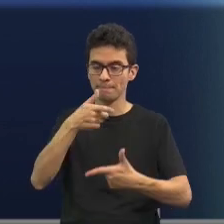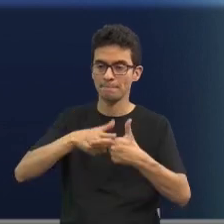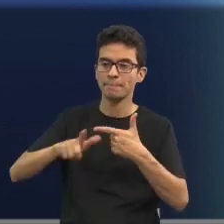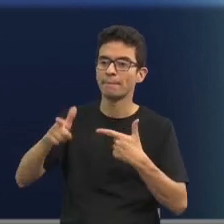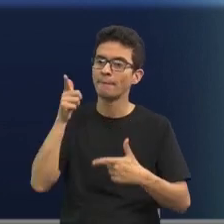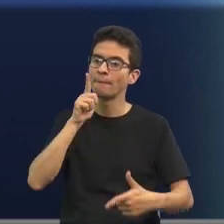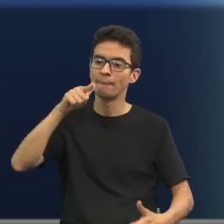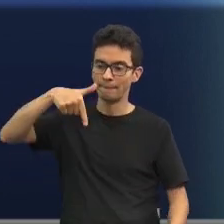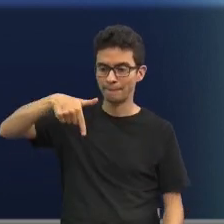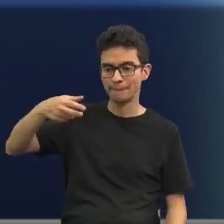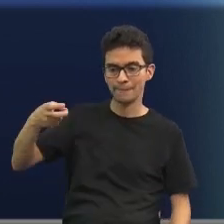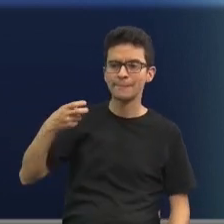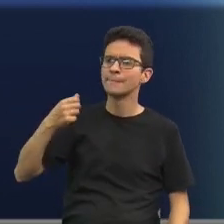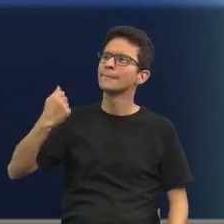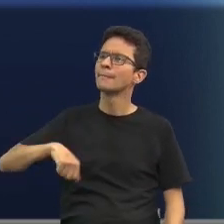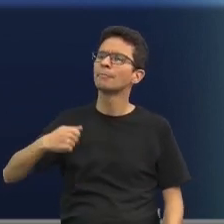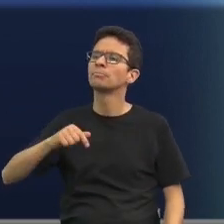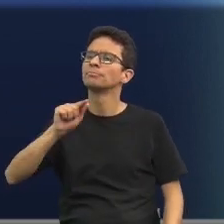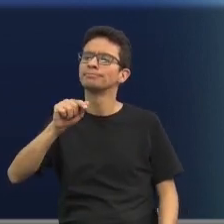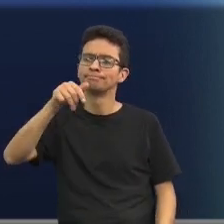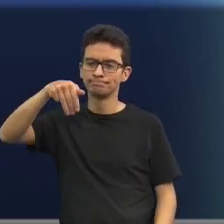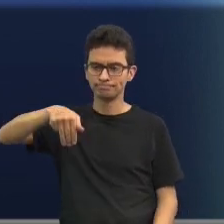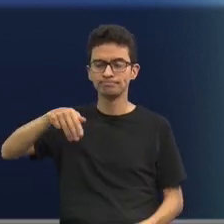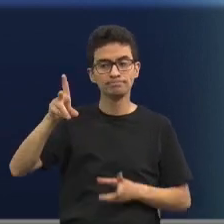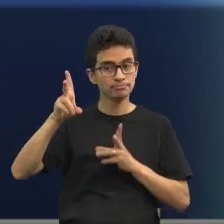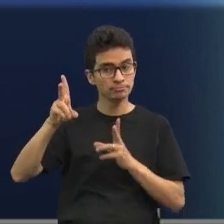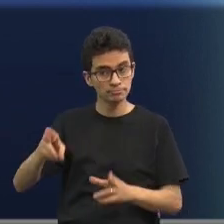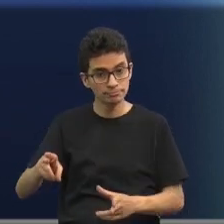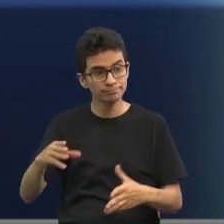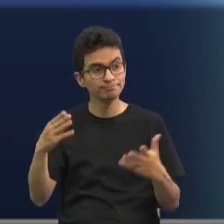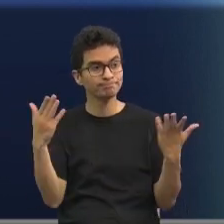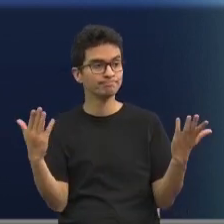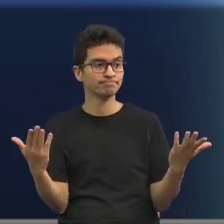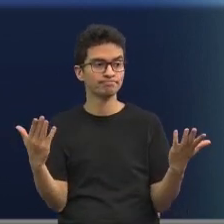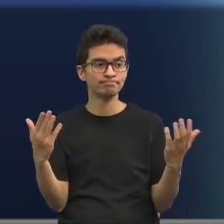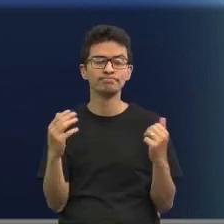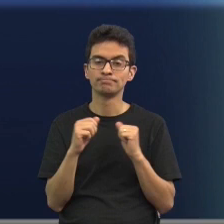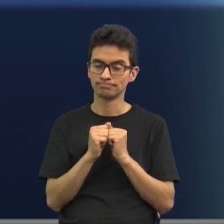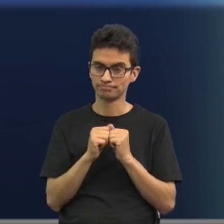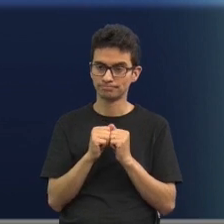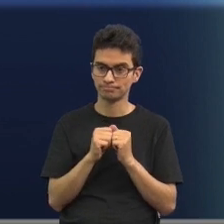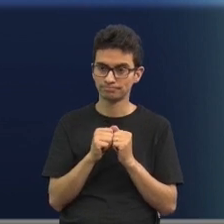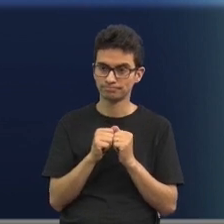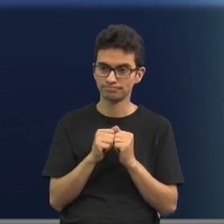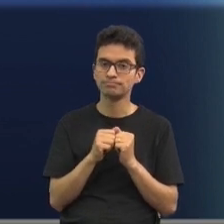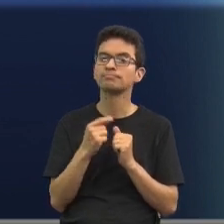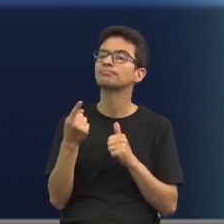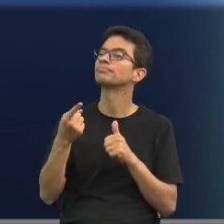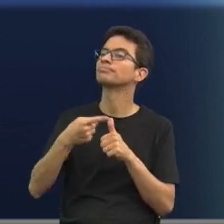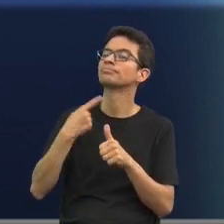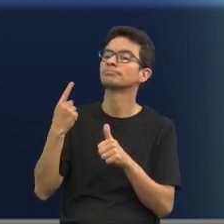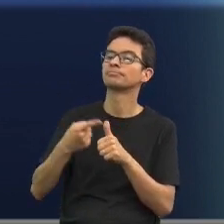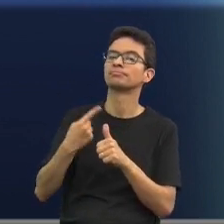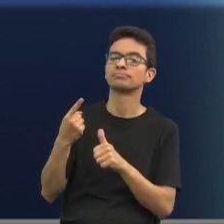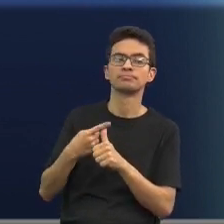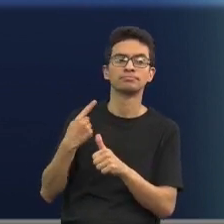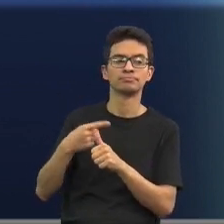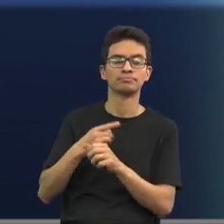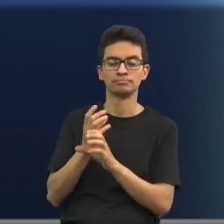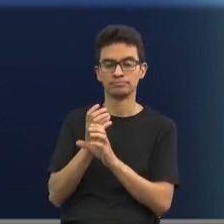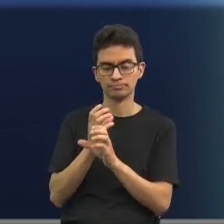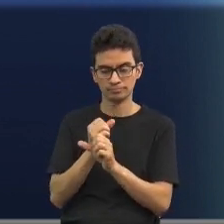por quê de x é necessário que o m seja igual a primeira coisa calcular o determinante